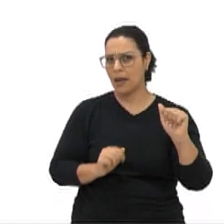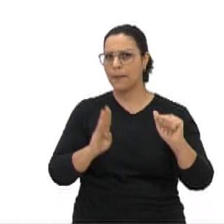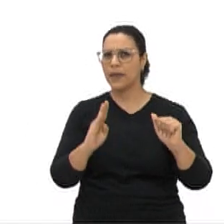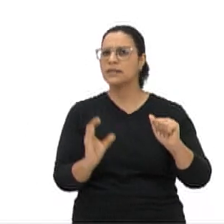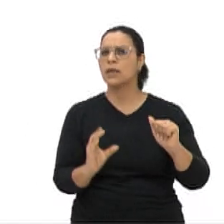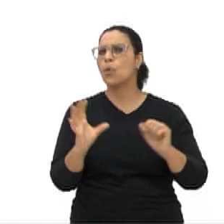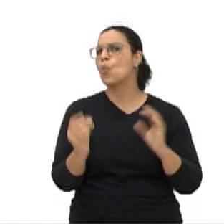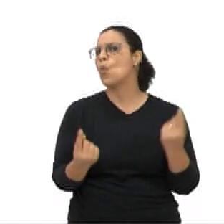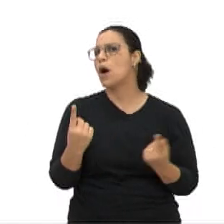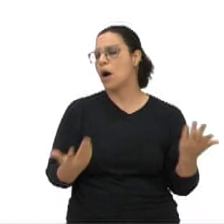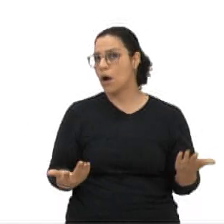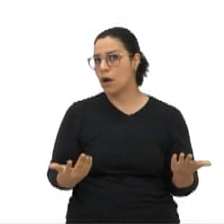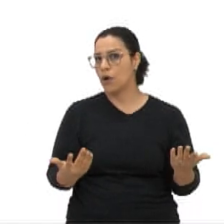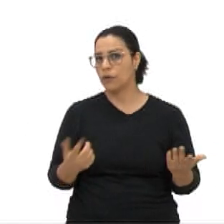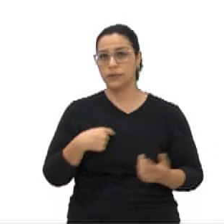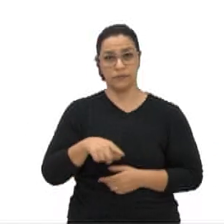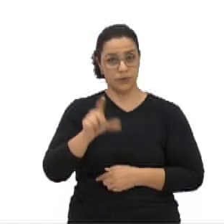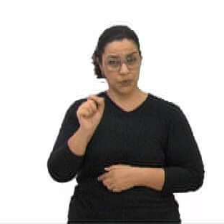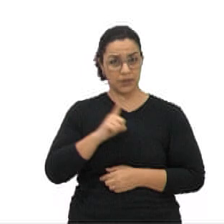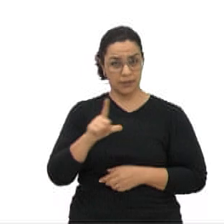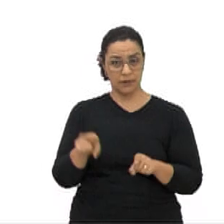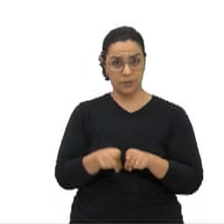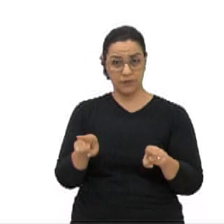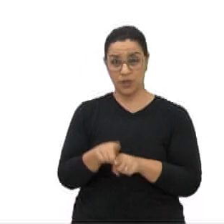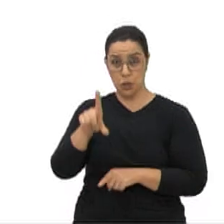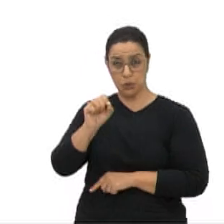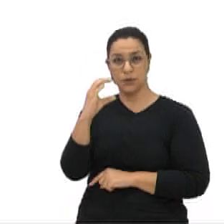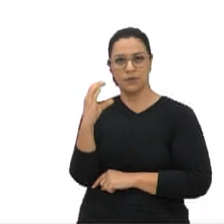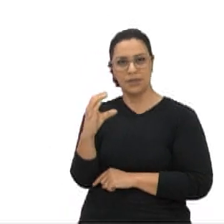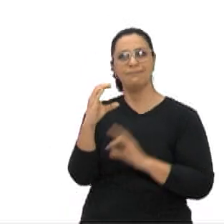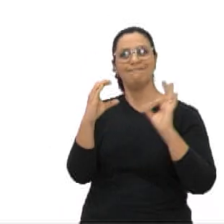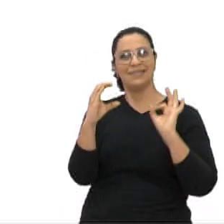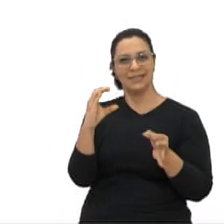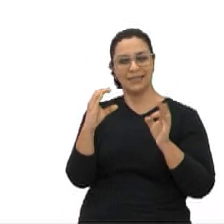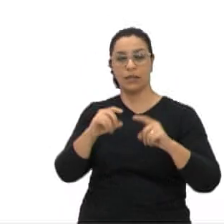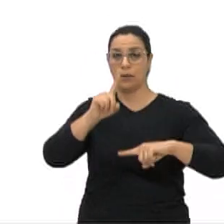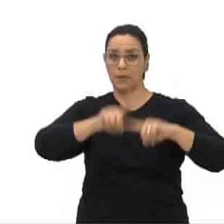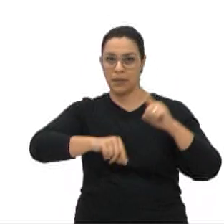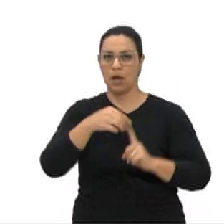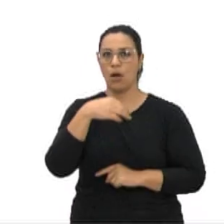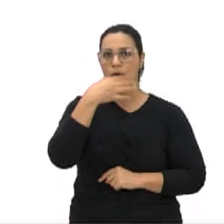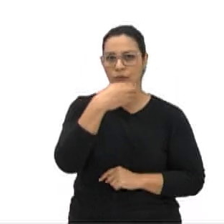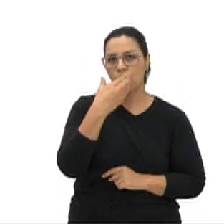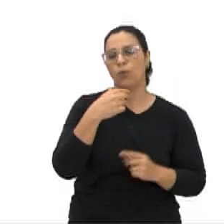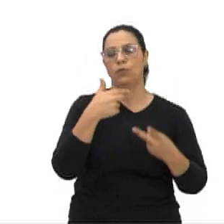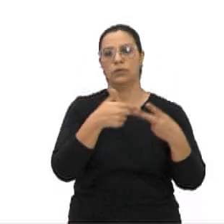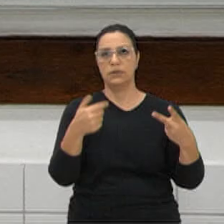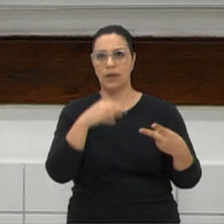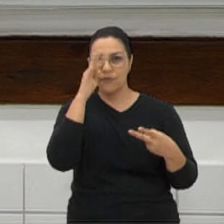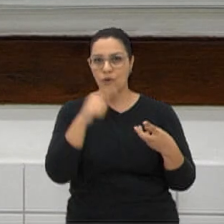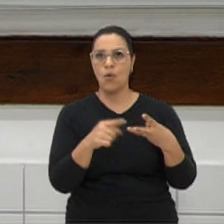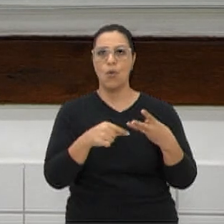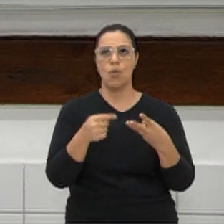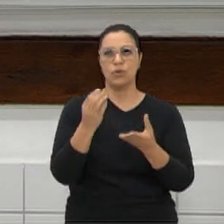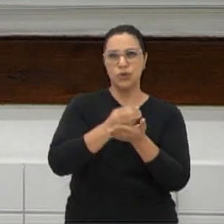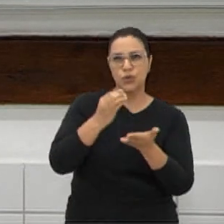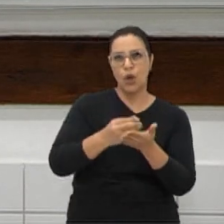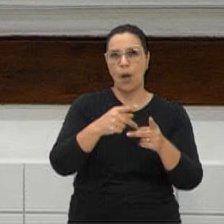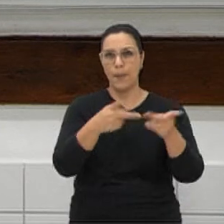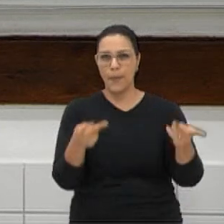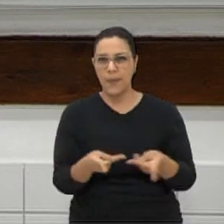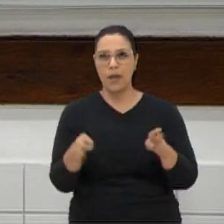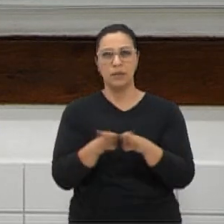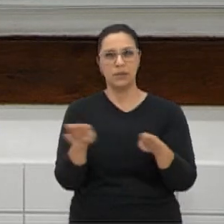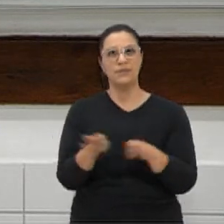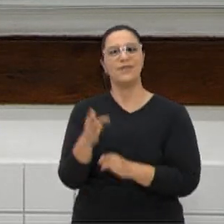B e C, são as opções que eu deixei para você. Se você colocou a letra C, elementos como frutas, flores, louças, etc., você aprendeu, ó, você já está aprendendo aí